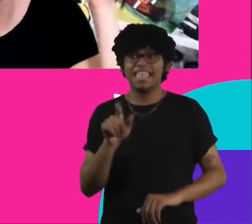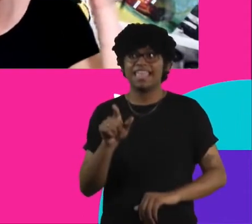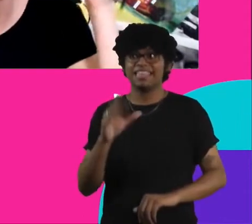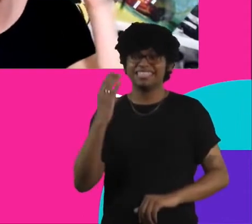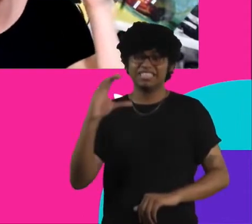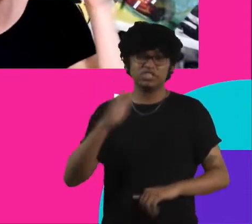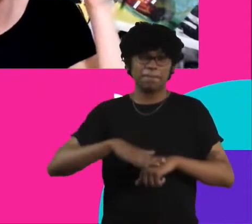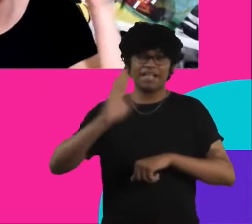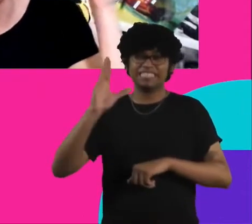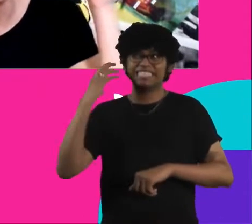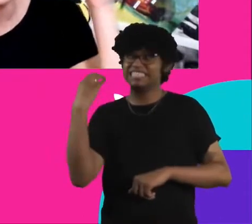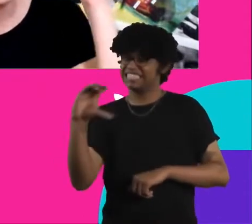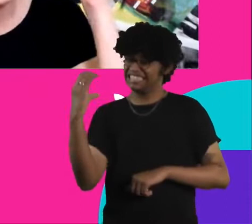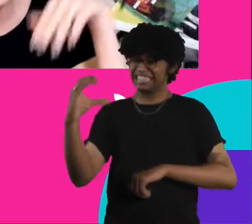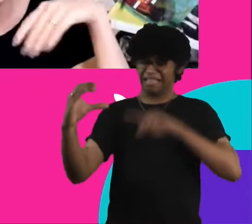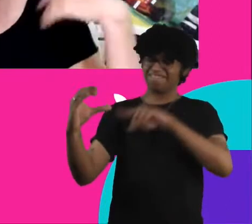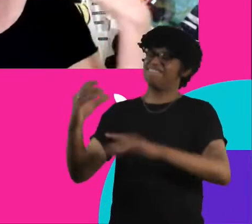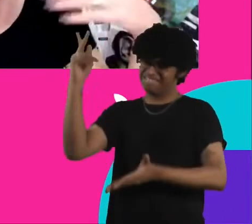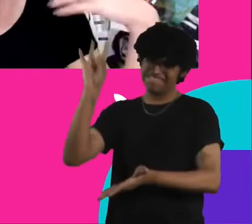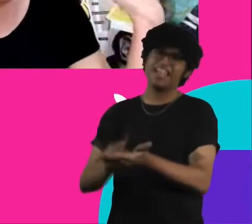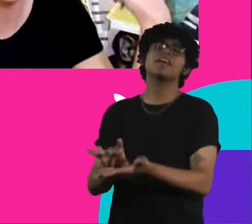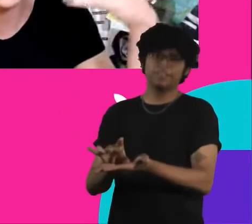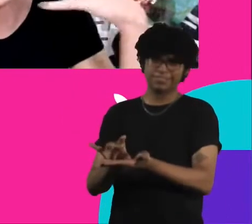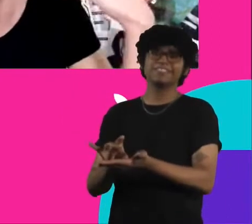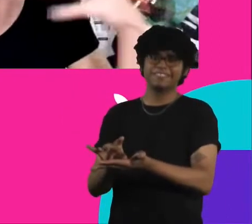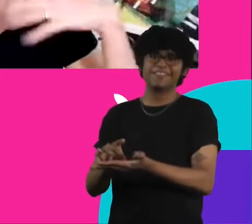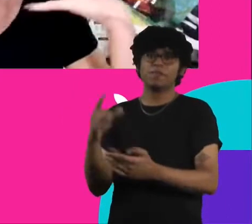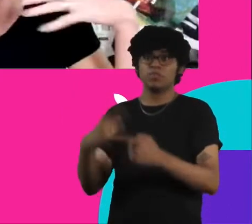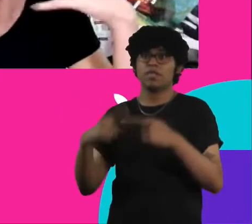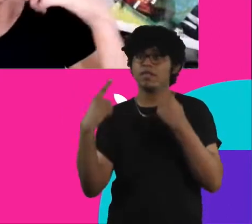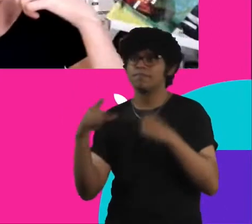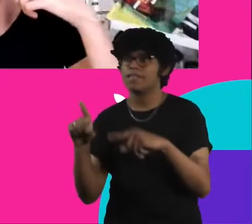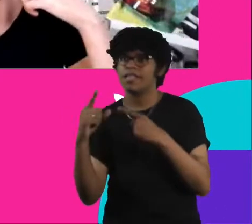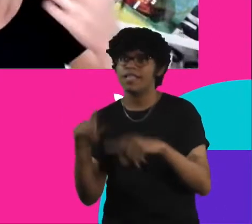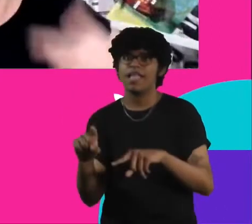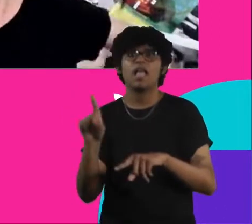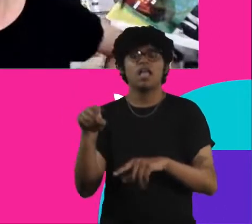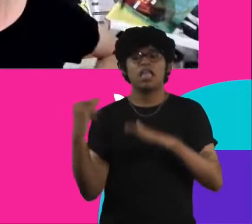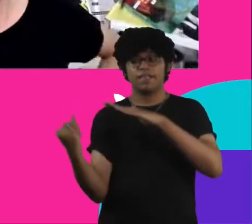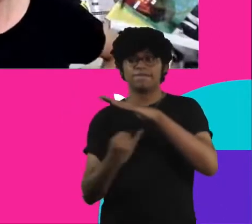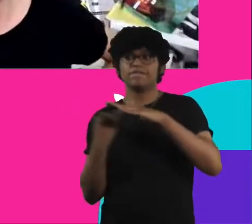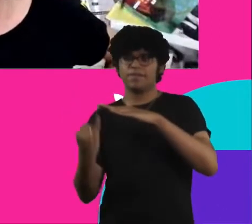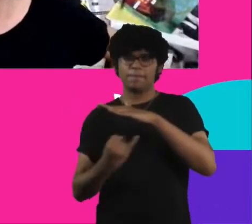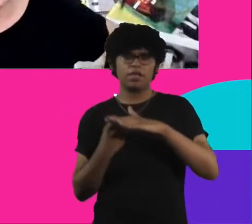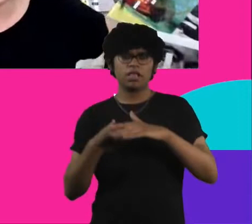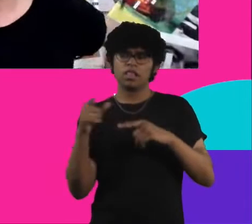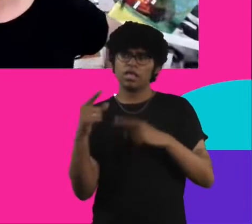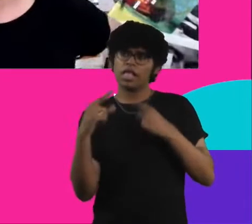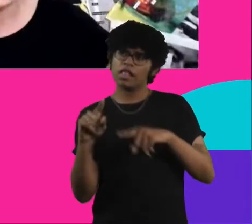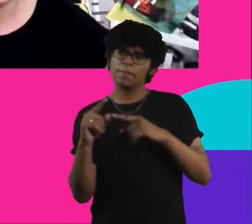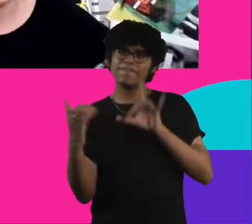Ele é o cientista mais cientista que ele já conheceu, porque quando ele questionou, né, e era um negócio informal para a pesquisa dele, quando ele questionou